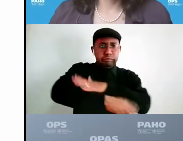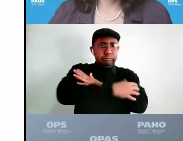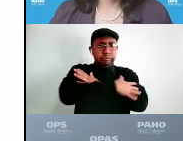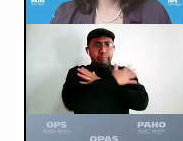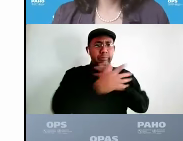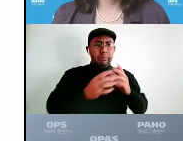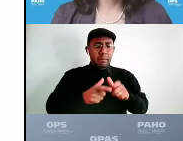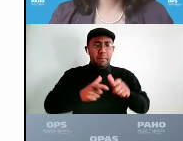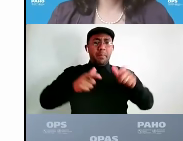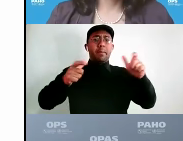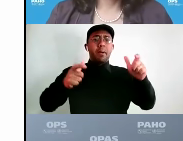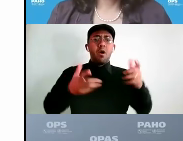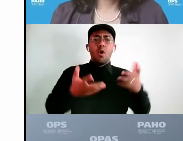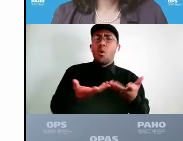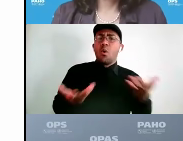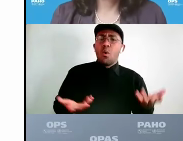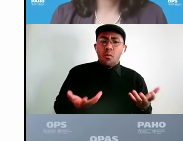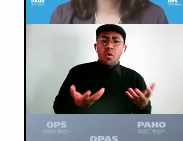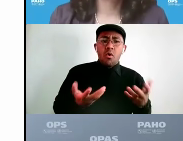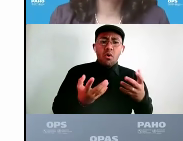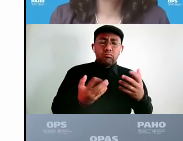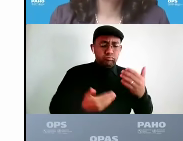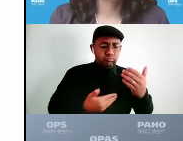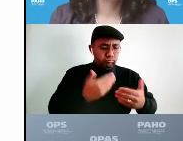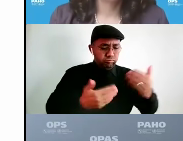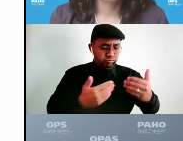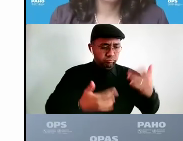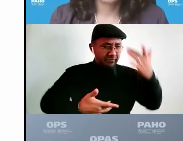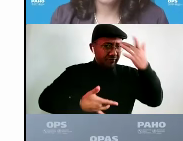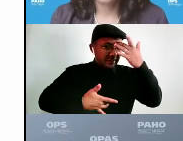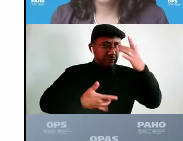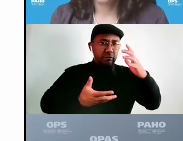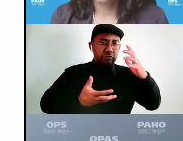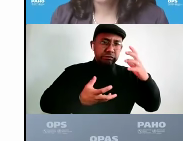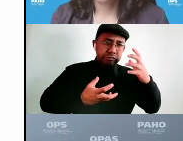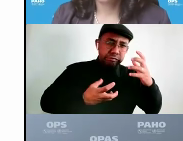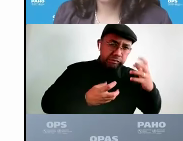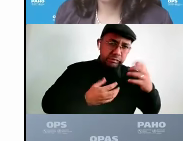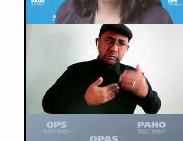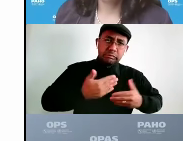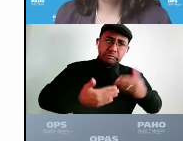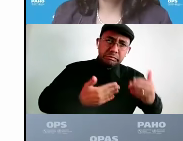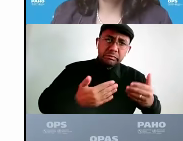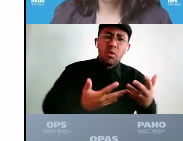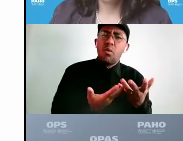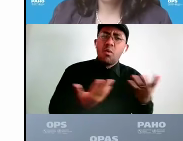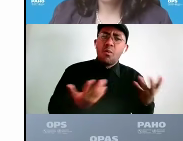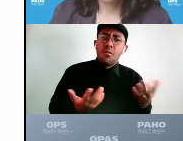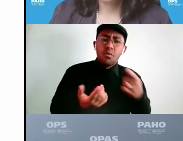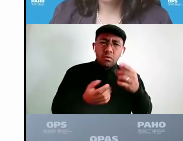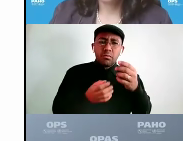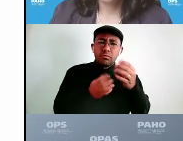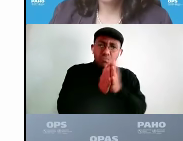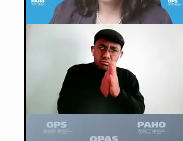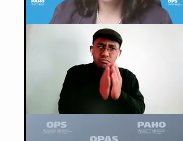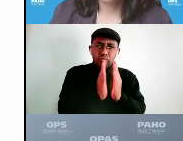Qual é o prognóstico que se tem sobre o desenvolvimento da doença? Já foi mencionado anteriormente, mas se a senhora puder fazer alguns